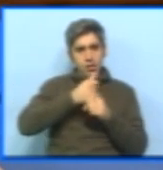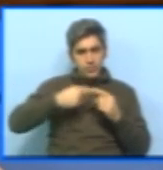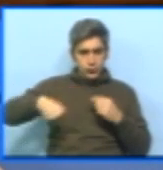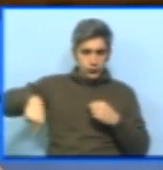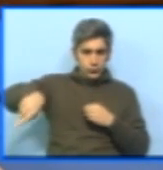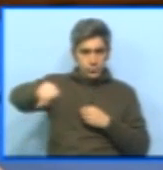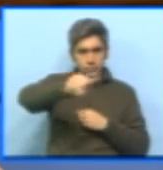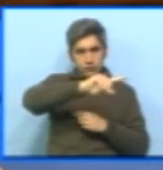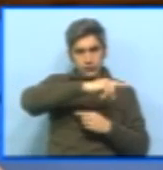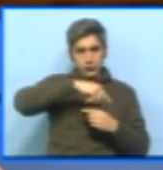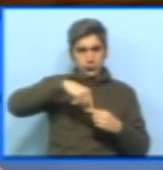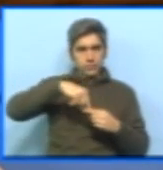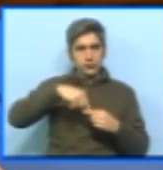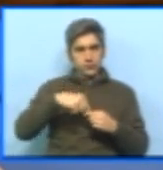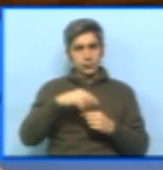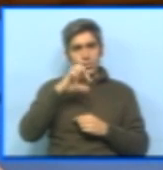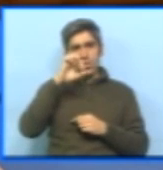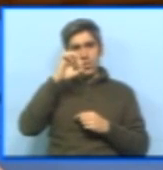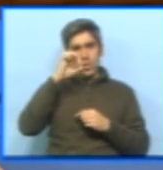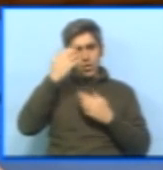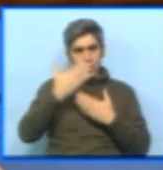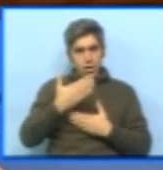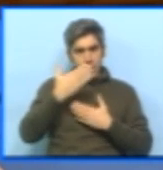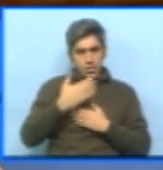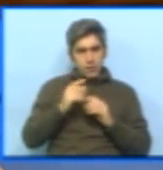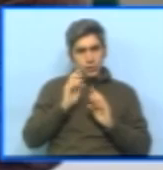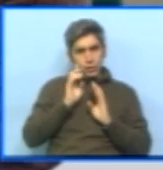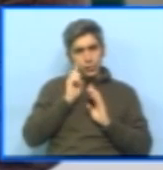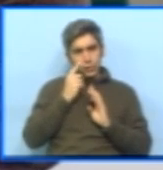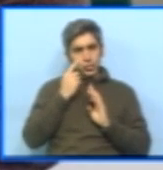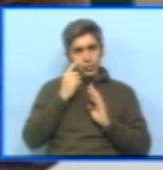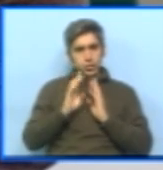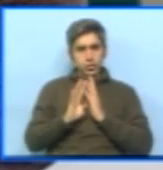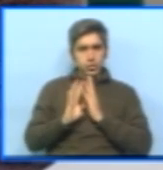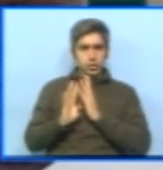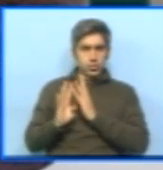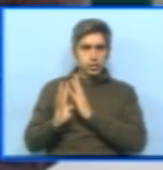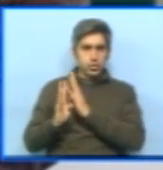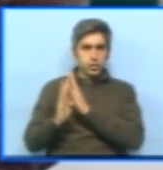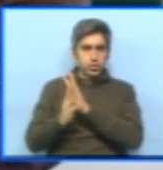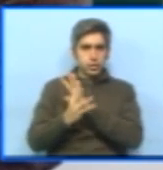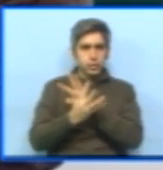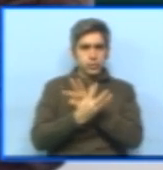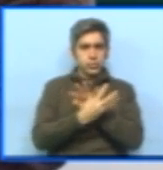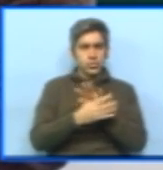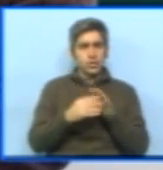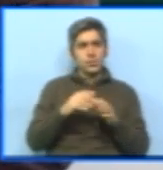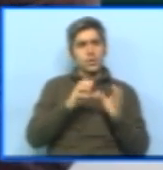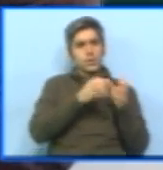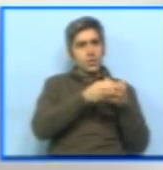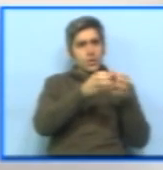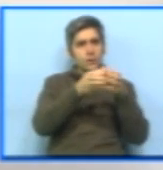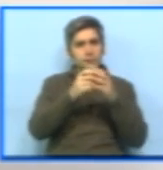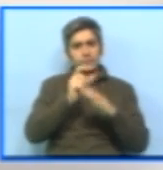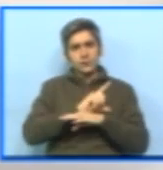partida. Normalmente 8 dias de peregrinação. 8 dias. A maior parte dos ranchos, ou quase a totalidade dos ranchos, sai